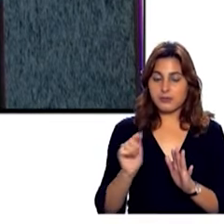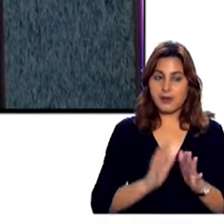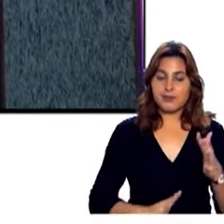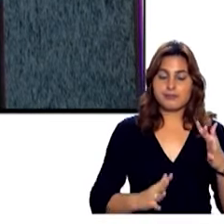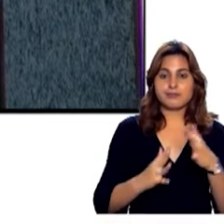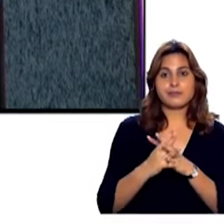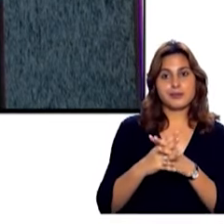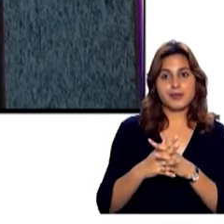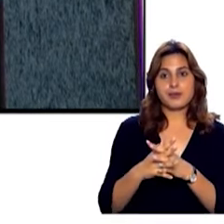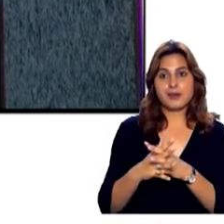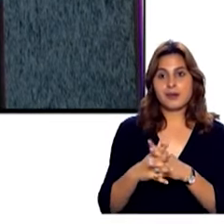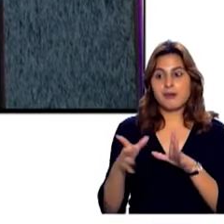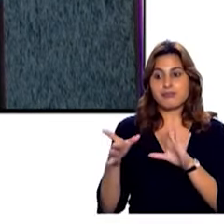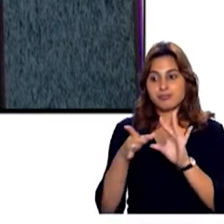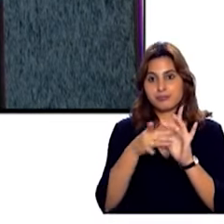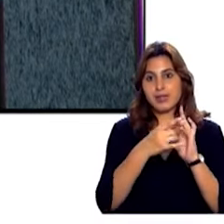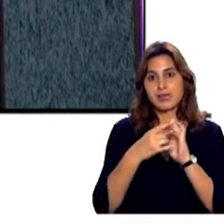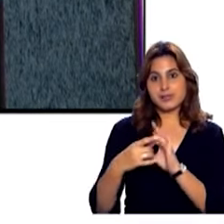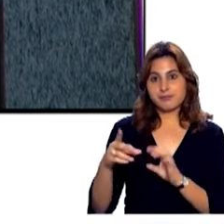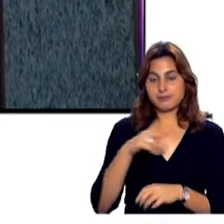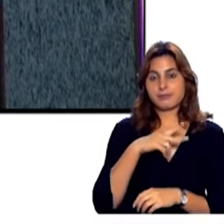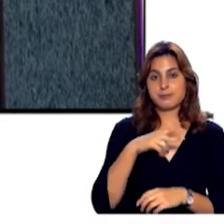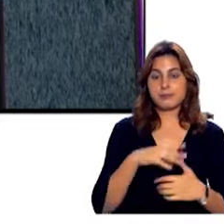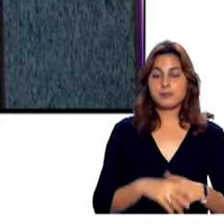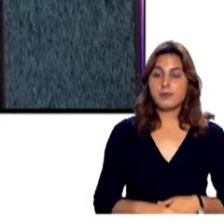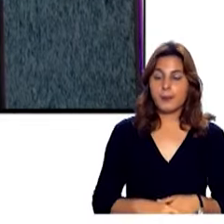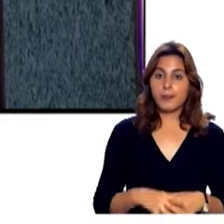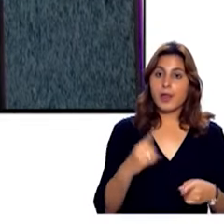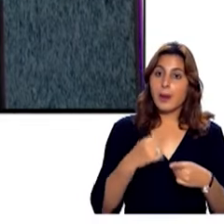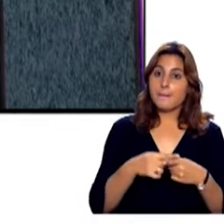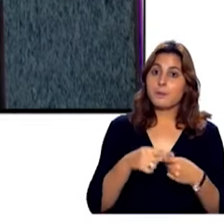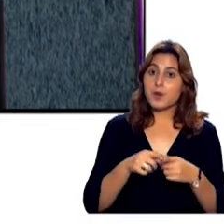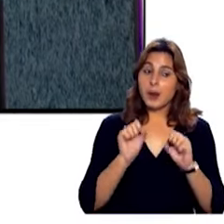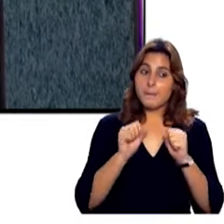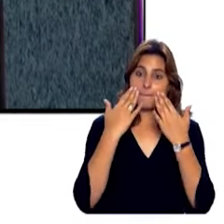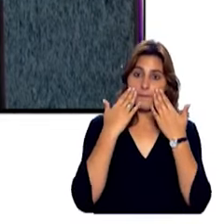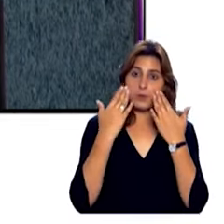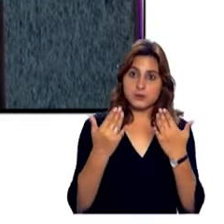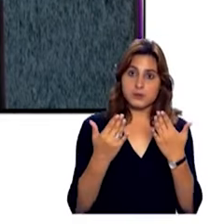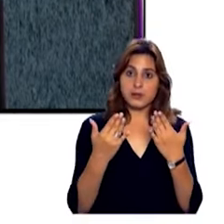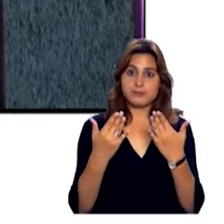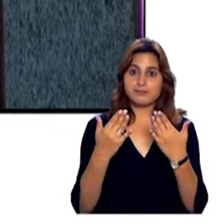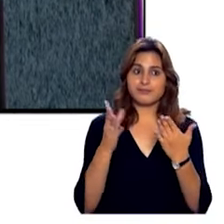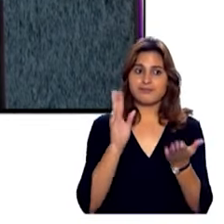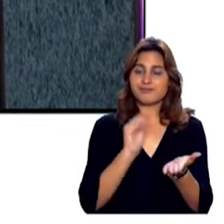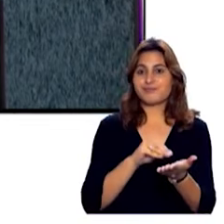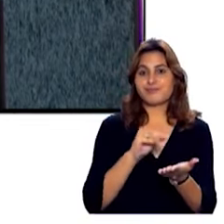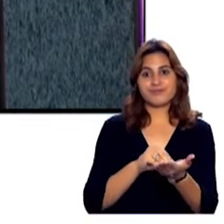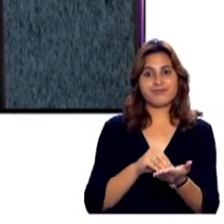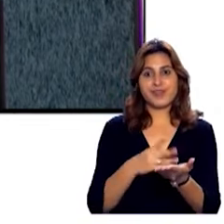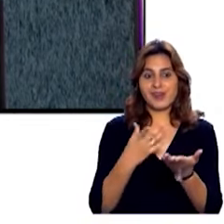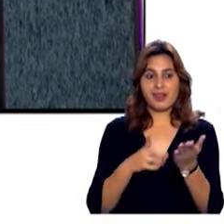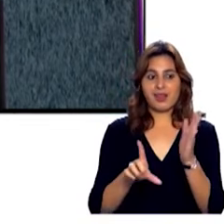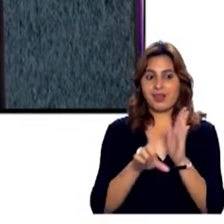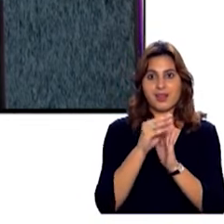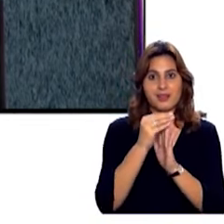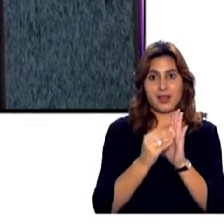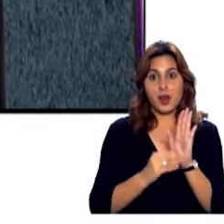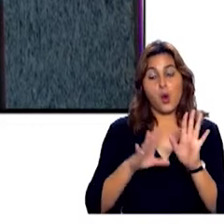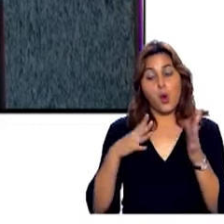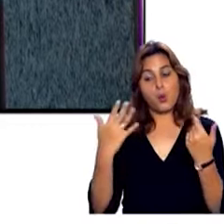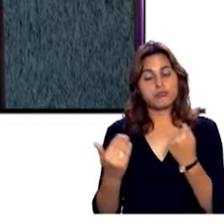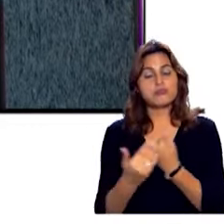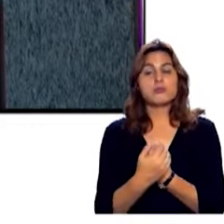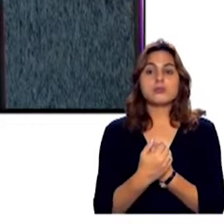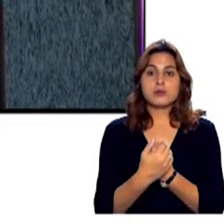sobre as relações privadas porque é capaz de demonstrar insuficiência da Lei ou omissão da